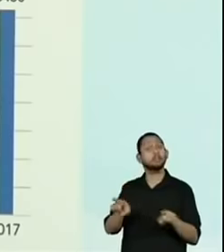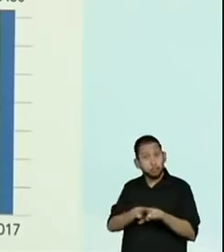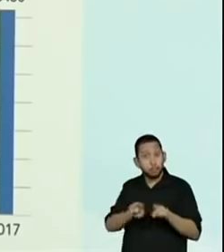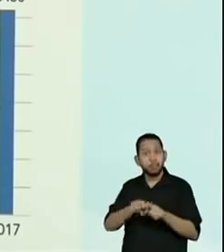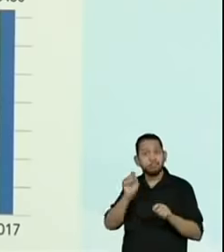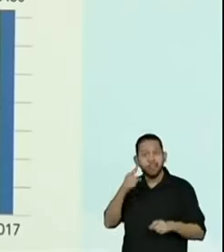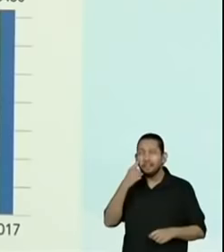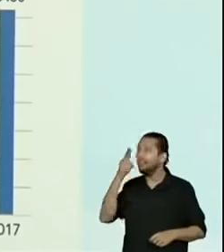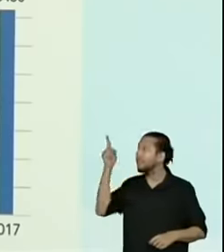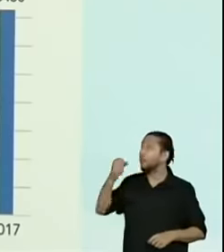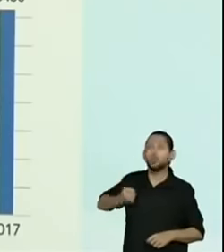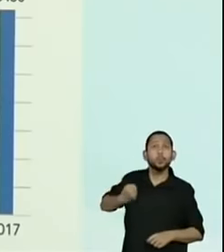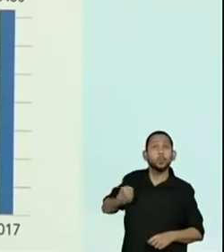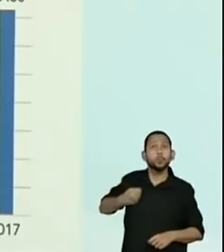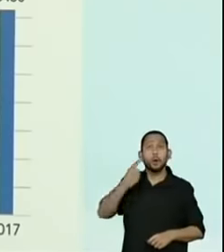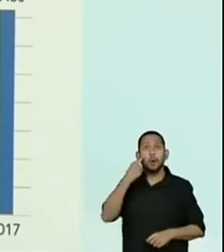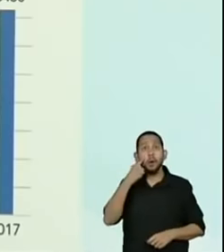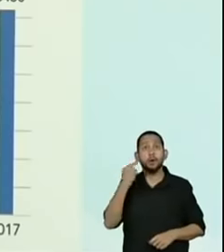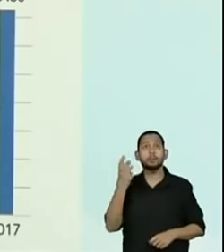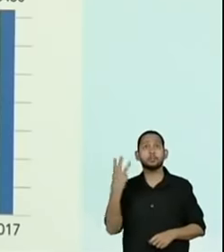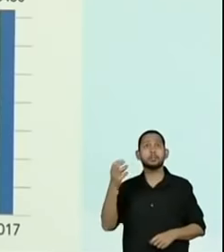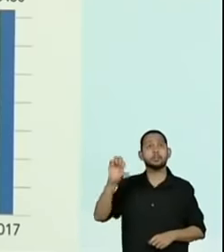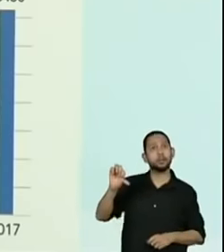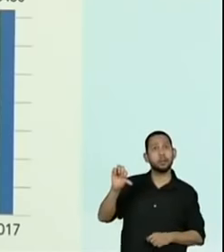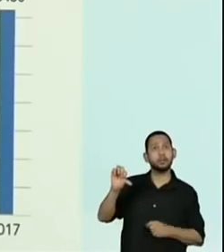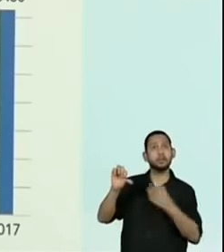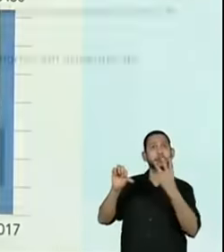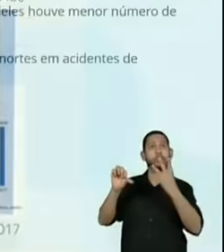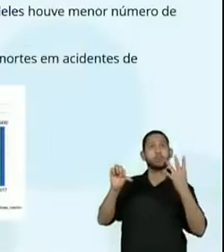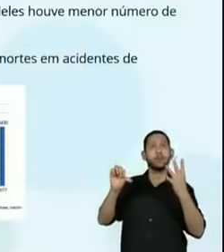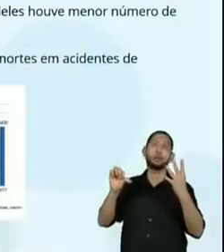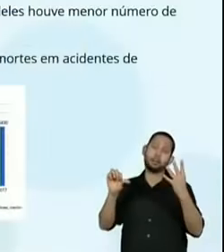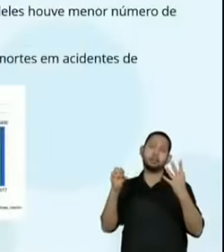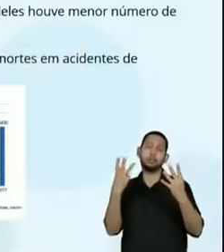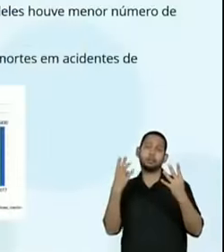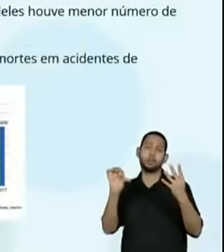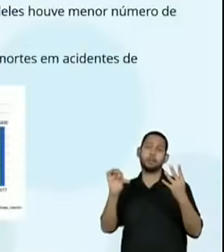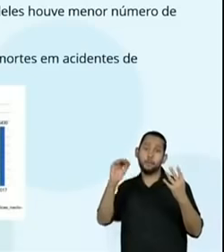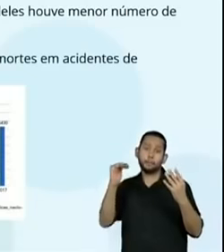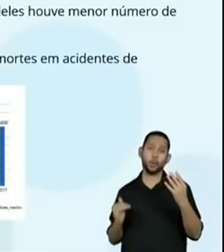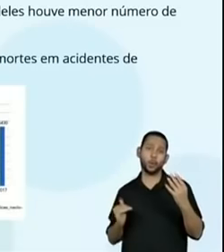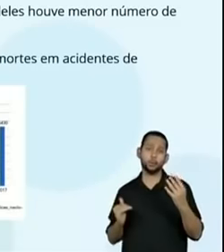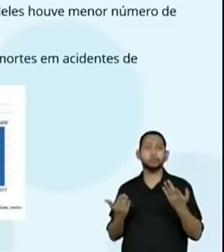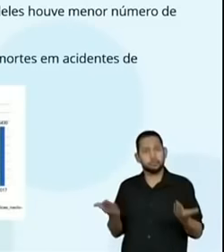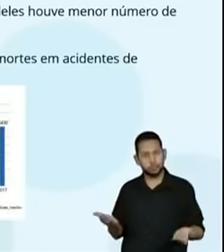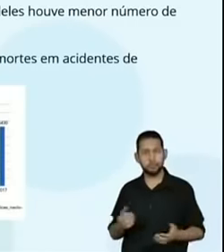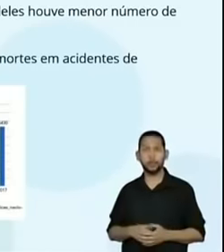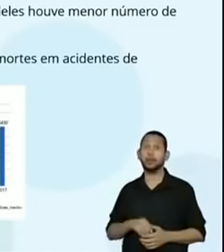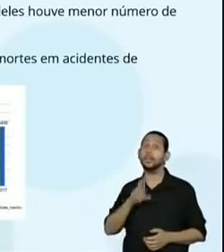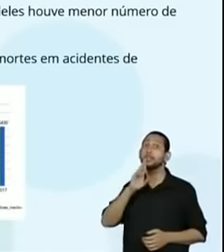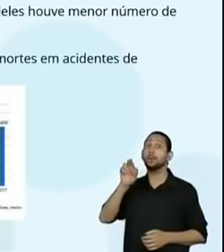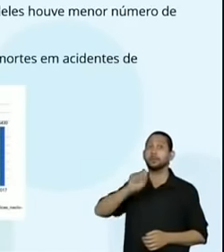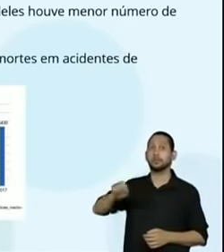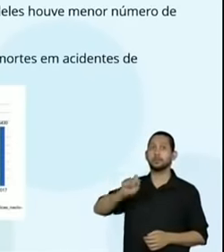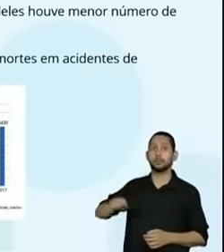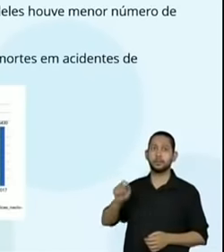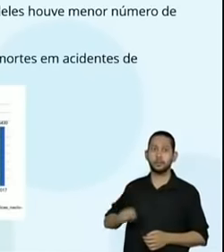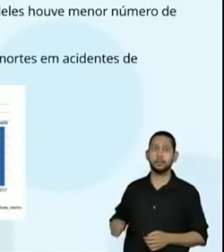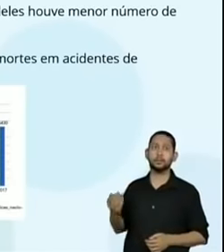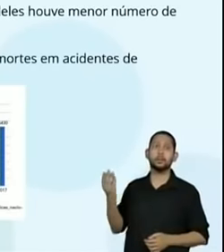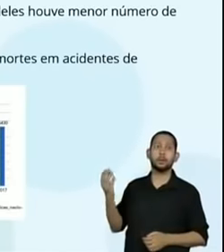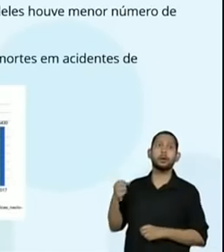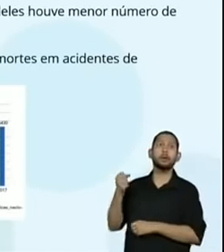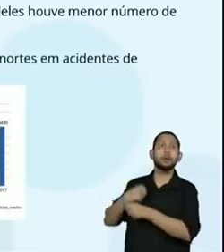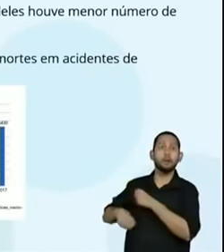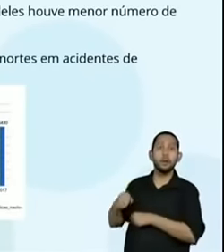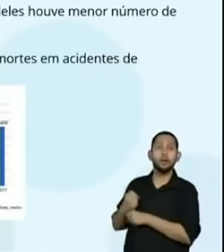quantidade, certo? Então eu vou primeiro colocar a primeira parte da resposta aqui no nosso quadro, né? Em qual deles houve o menor número de mortes? Foi